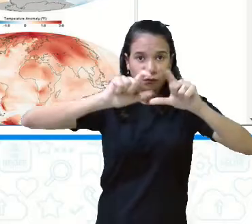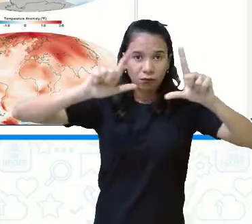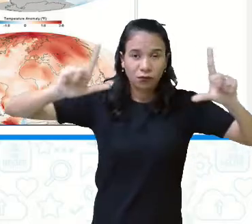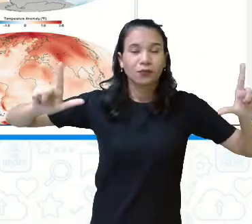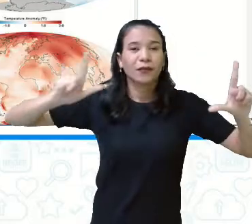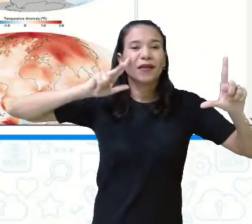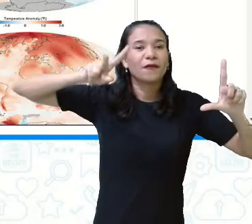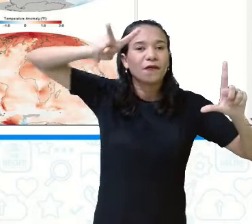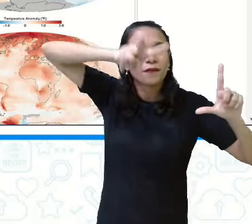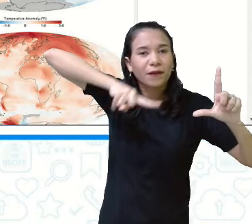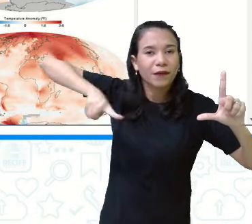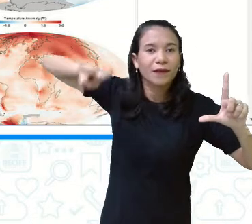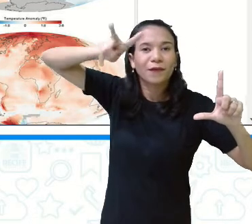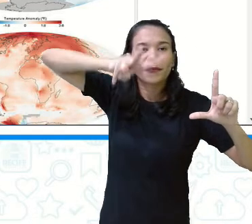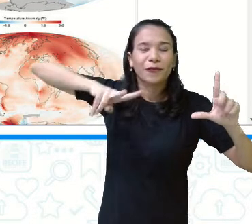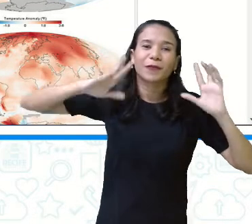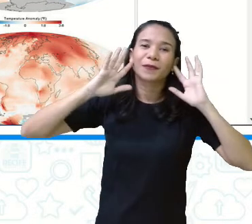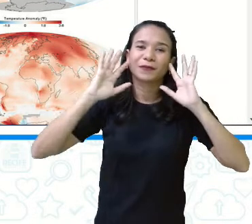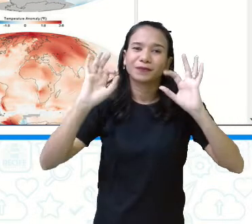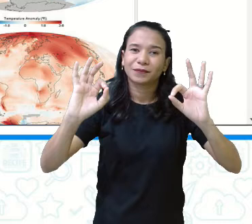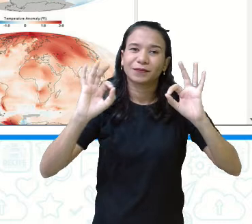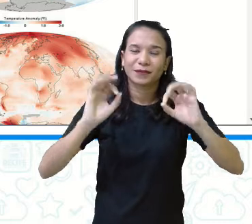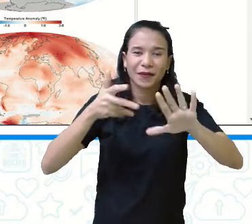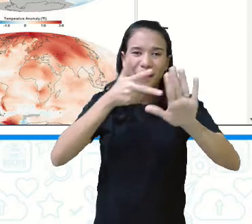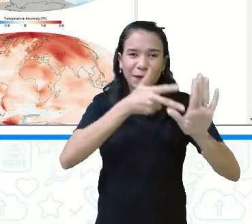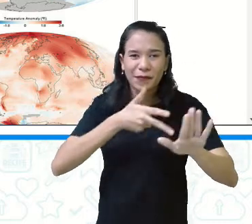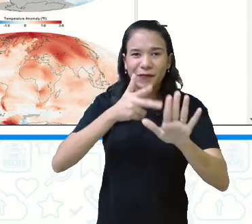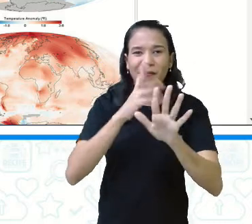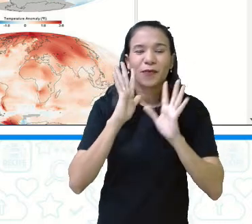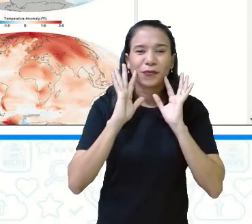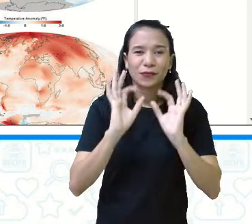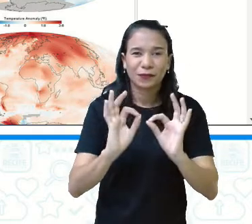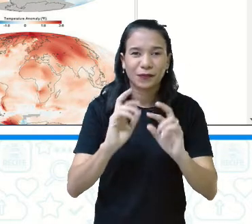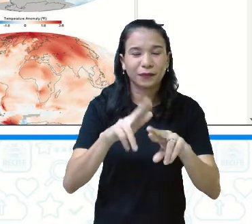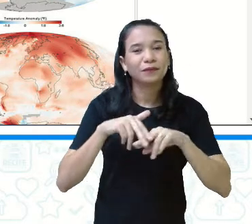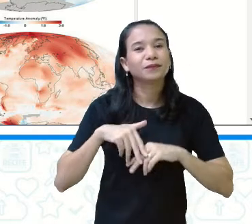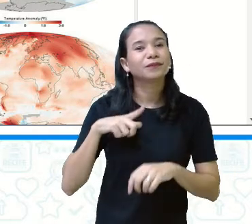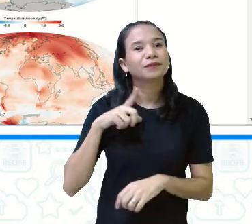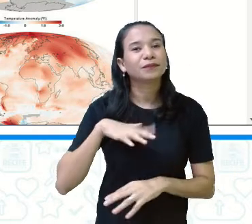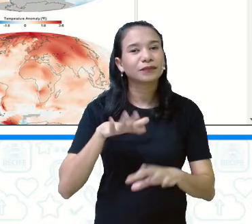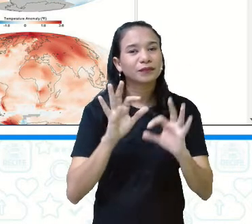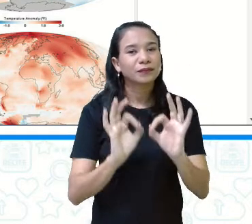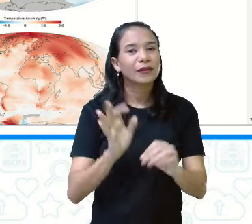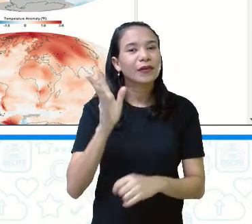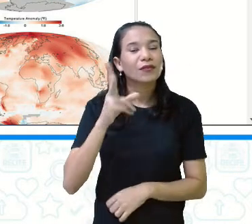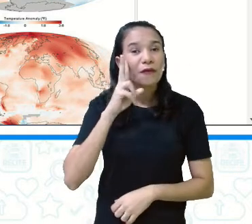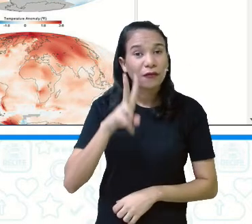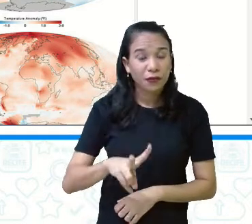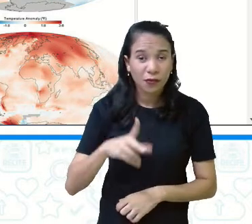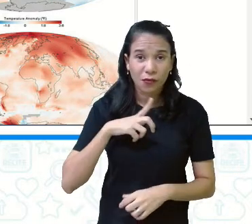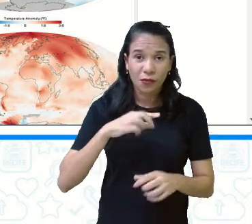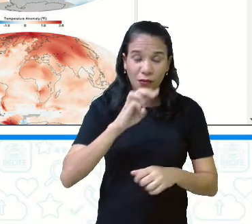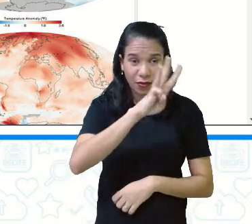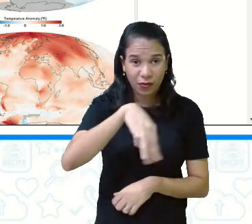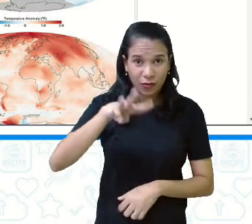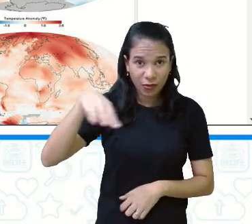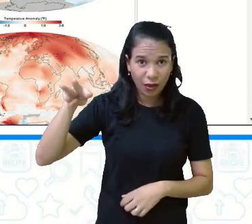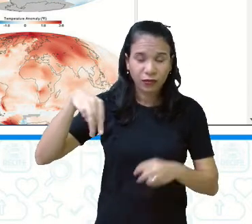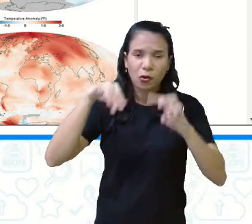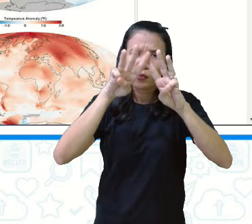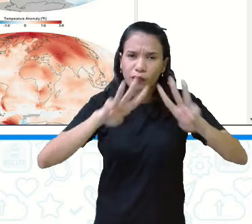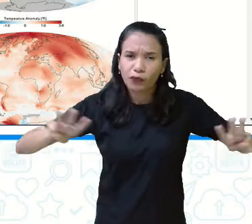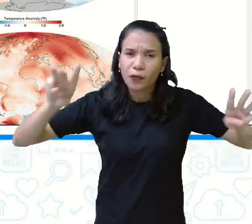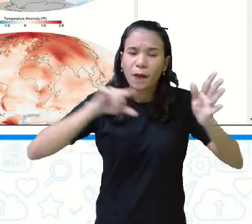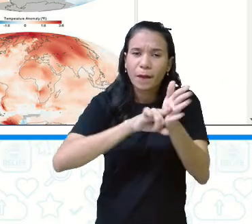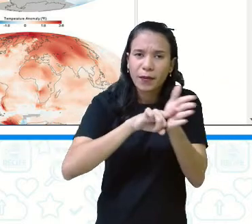vocês possam visualizar melhor. Ótimo, essa produção aqui é show de bola. Vocês com certeza já viram em sites de pesquisa.